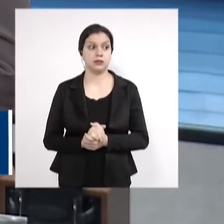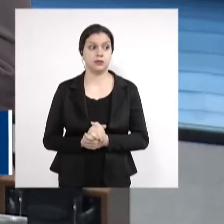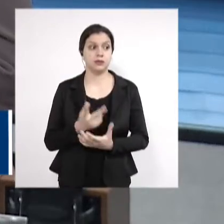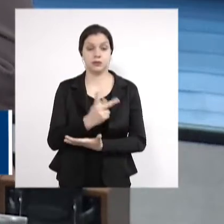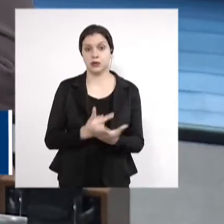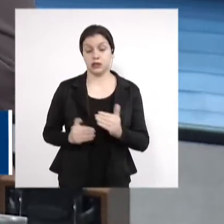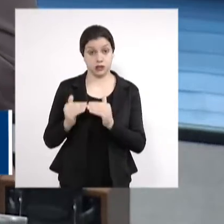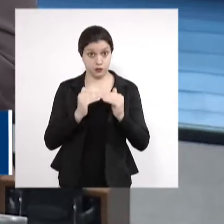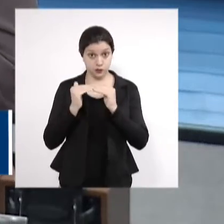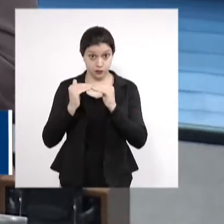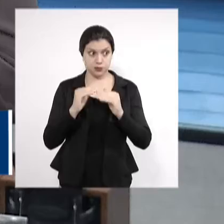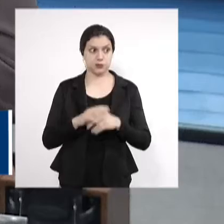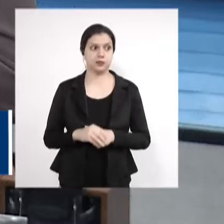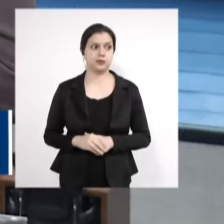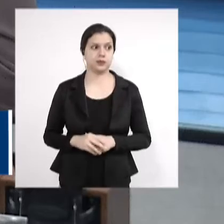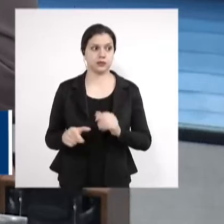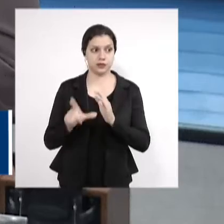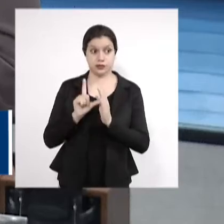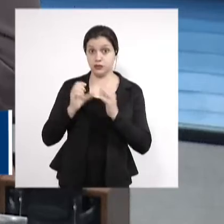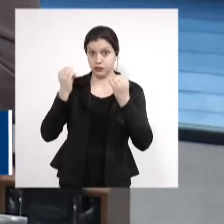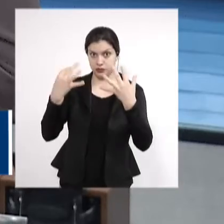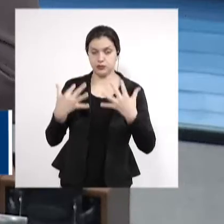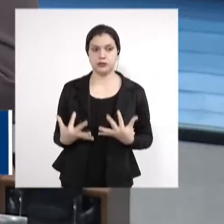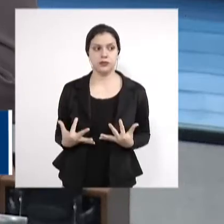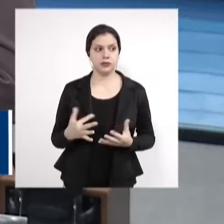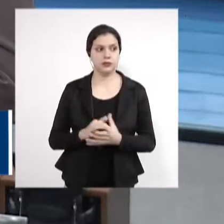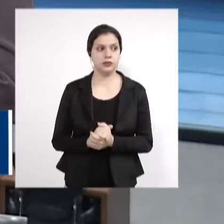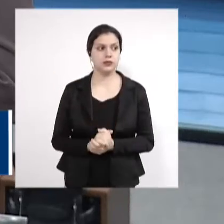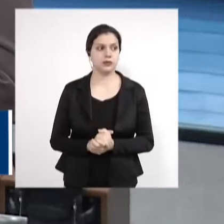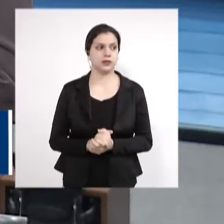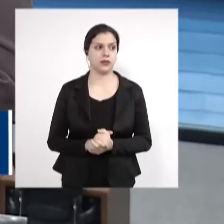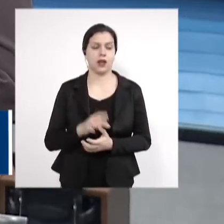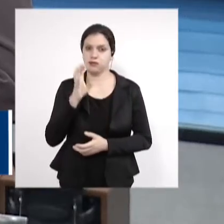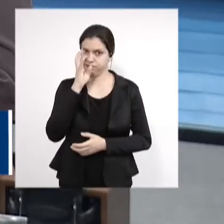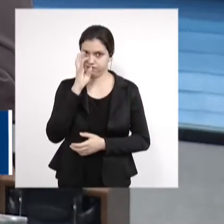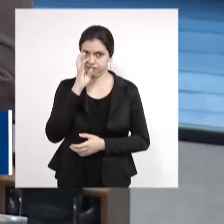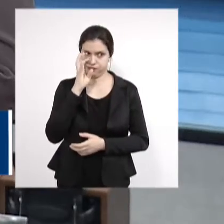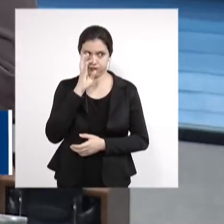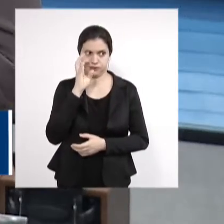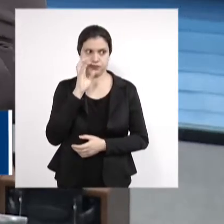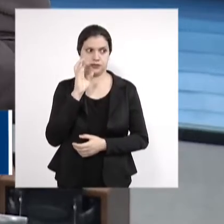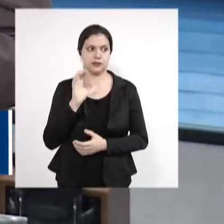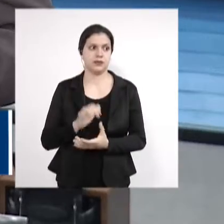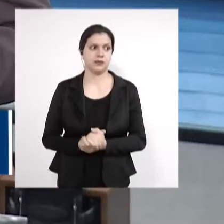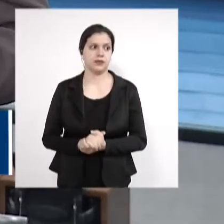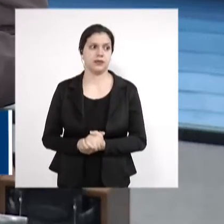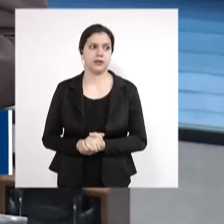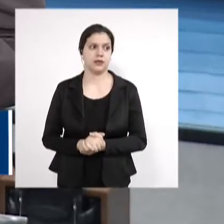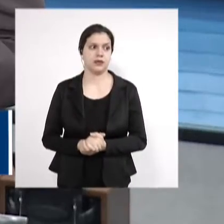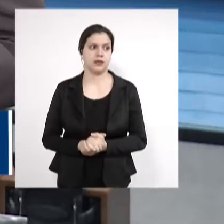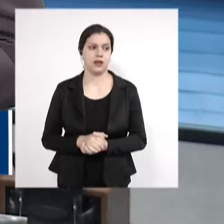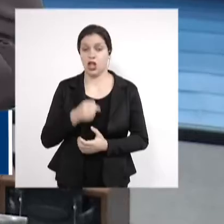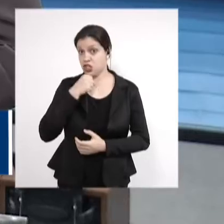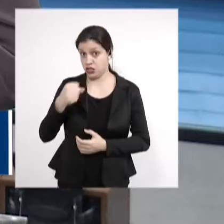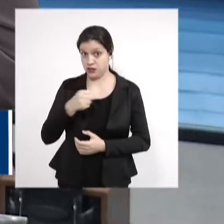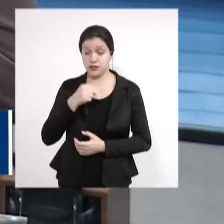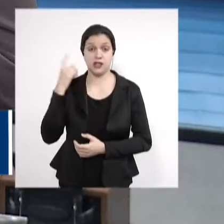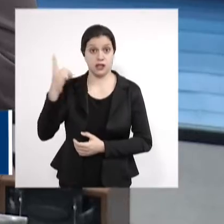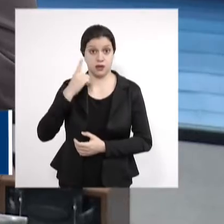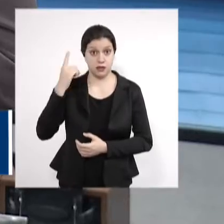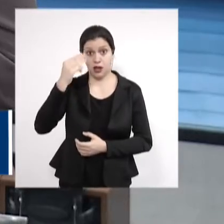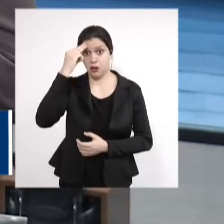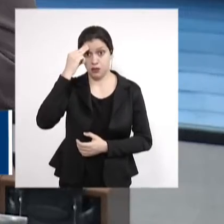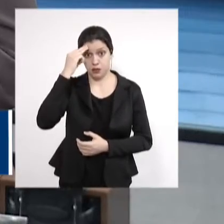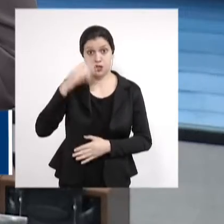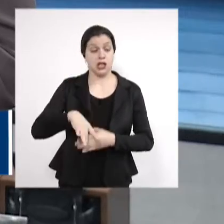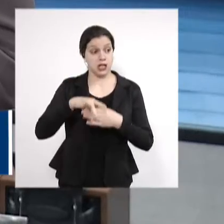parecer favorável. Antes da gente explicar aqui sobre eles... Você acompanhou, né, Maritê? Exatamente, eu acompanhei, fiz a matéria, entrevistei o deputado Barbosinha,